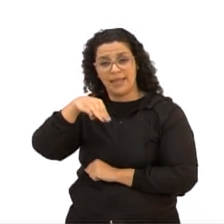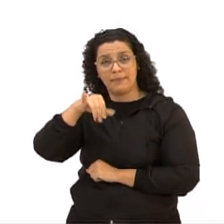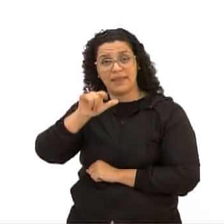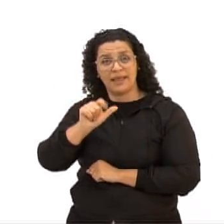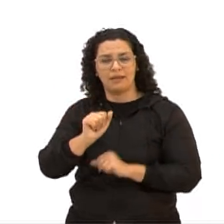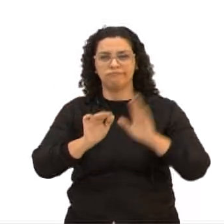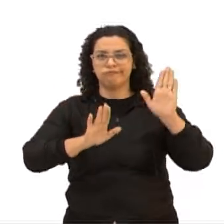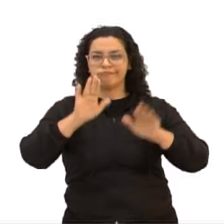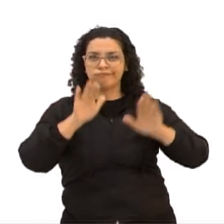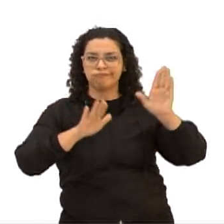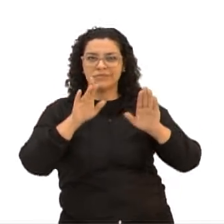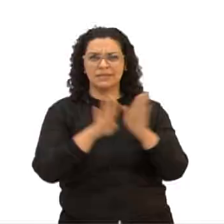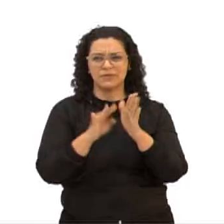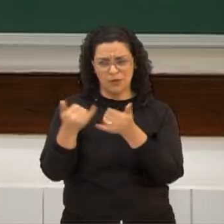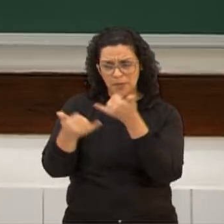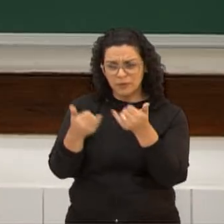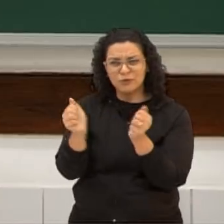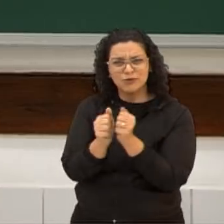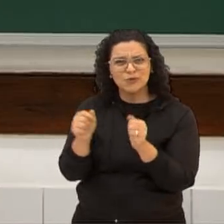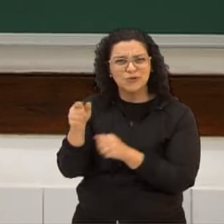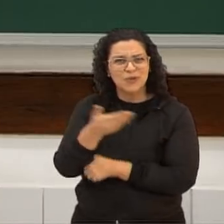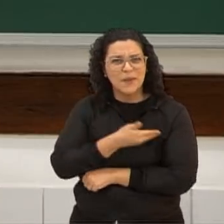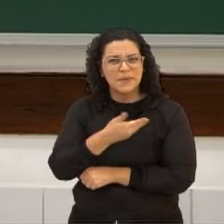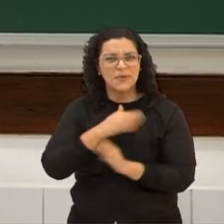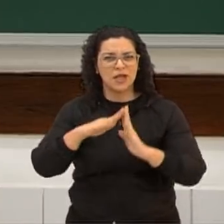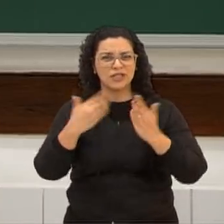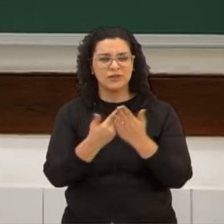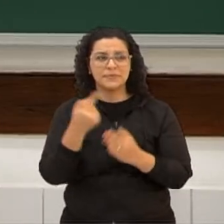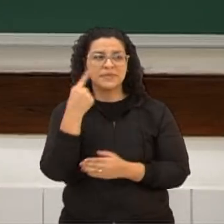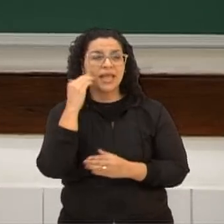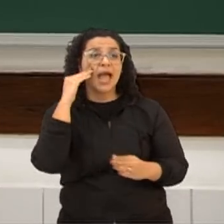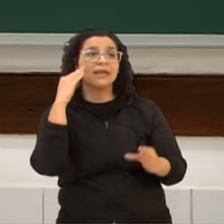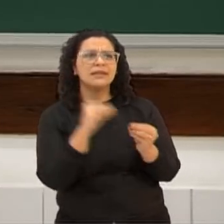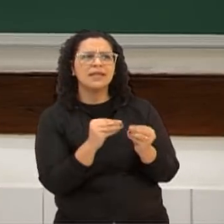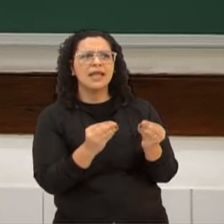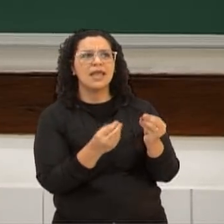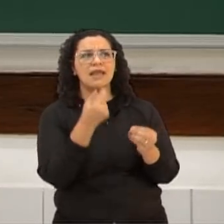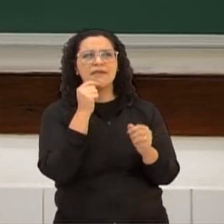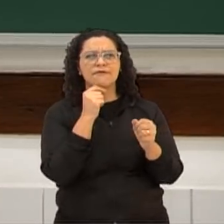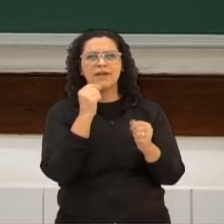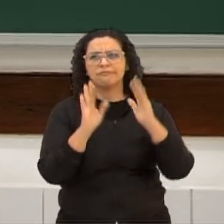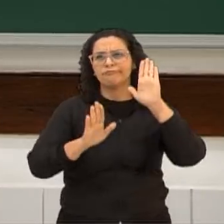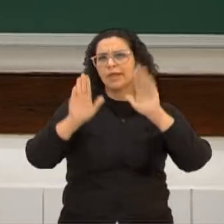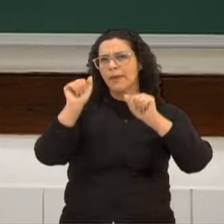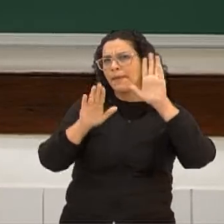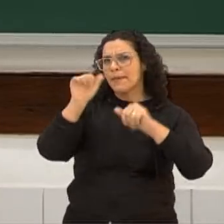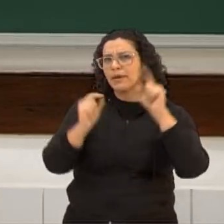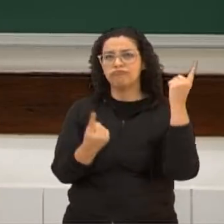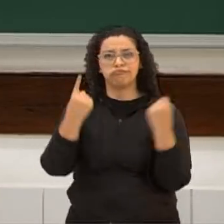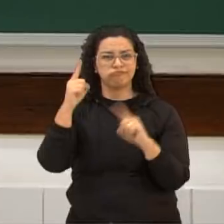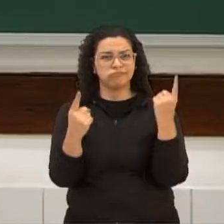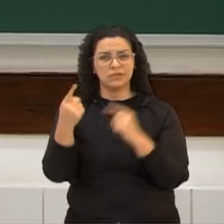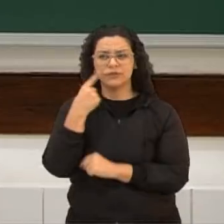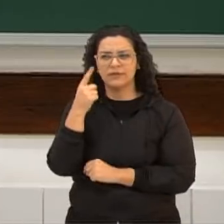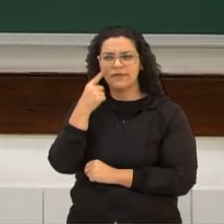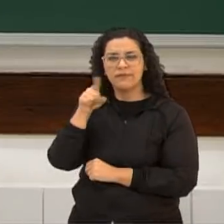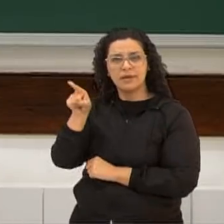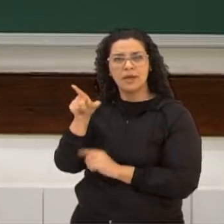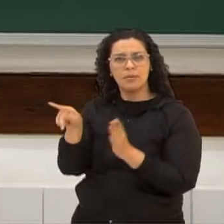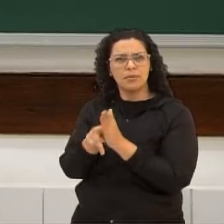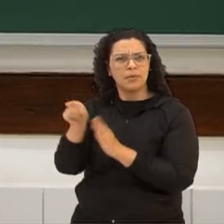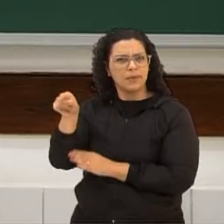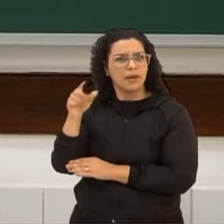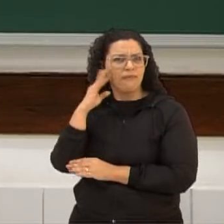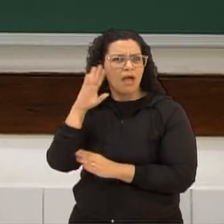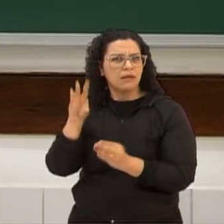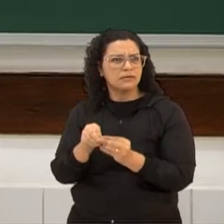fez alguma vez com seus colegas lá um joguinho de mímica, em que você precisa entender o que é que ele está fazendo só nos gestos? Quer dizer, então, por exemplo,